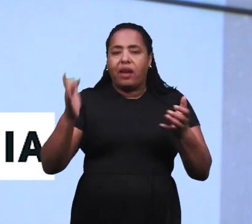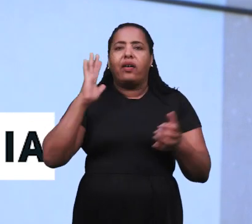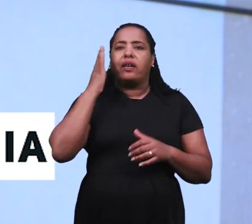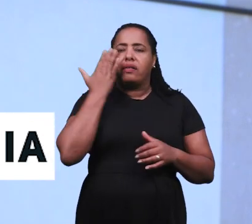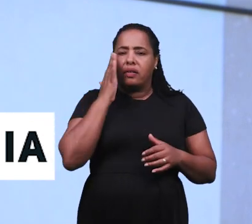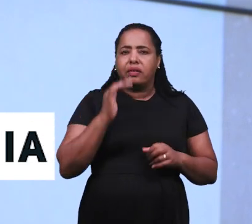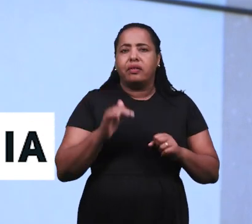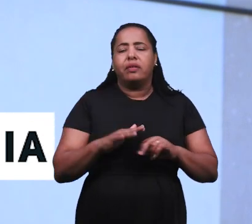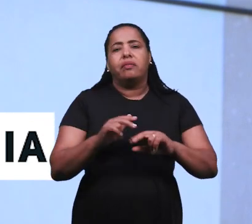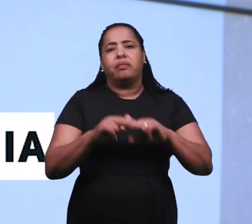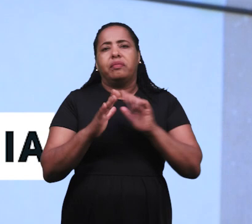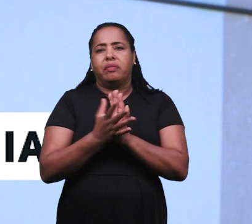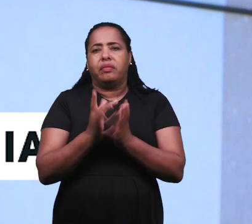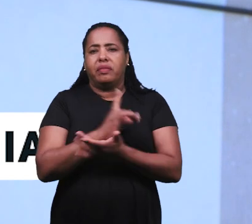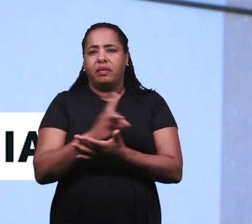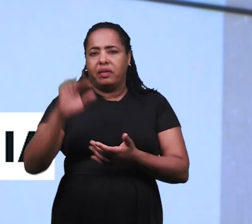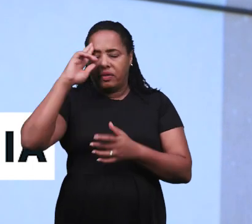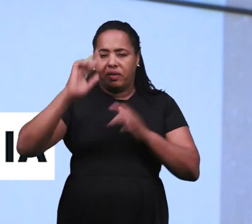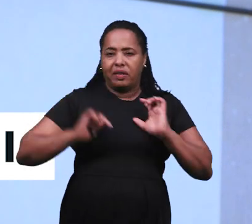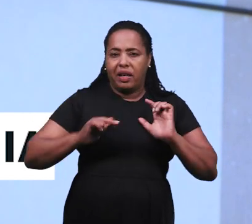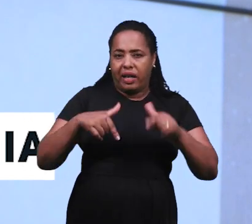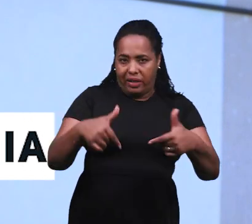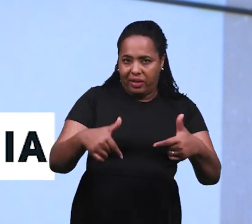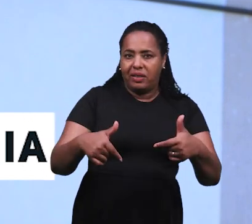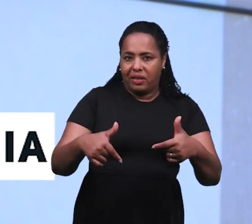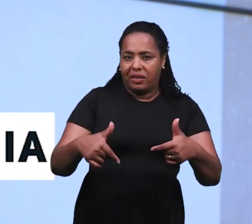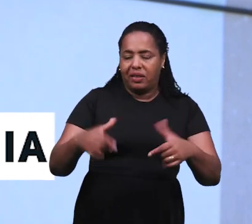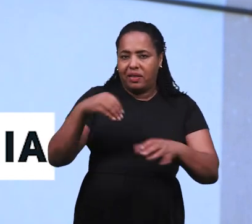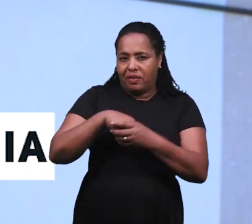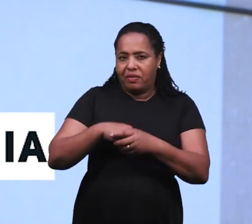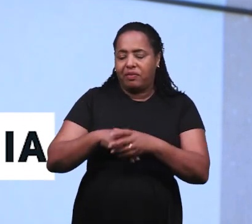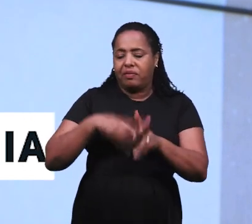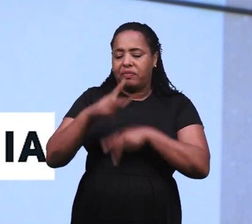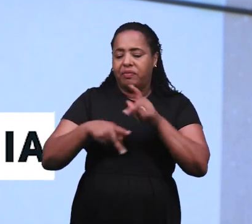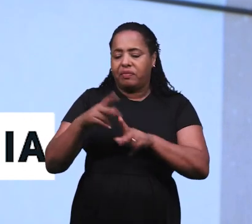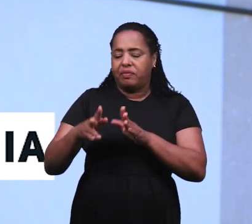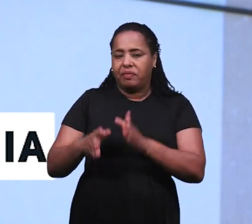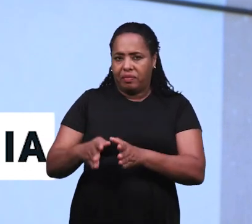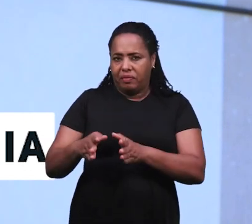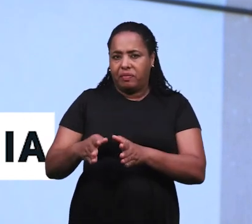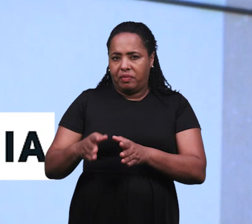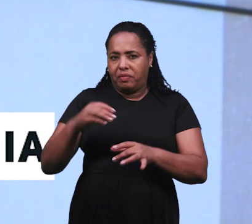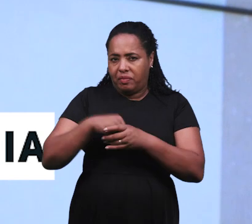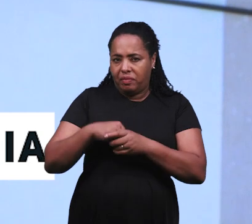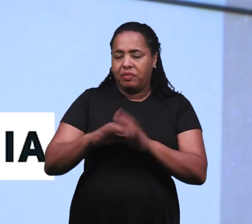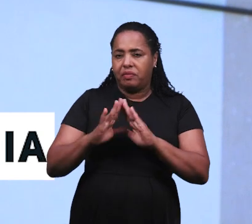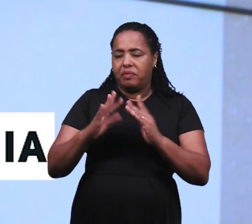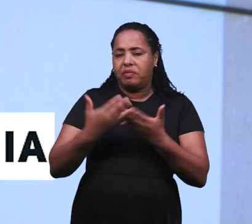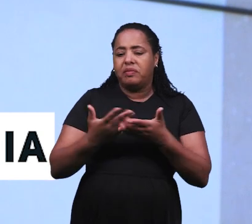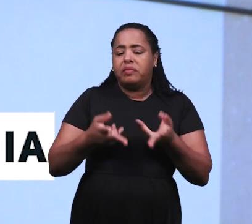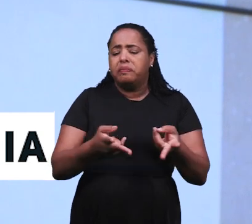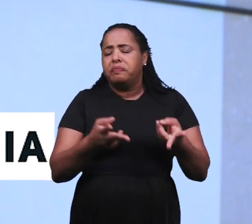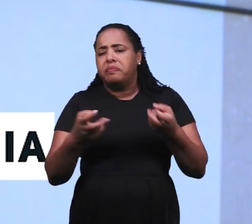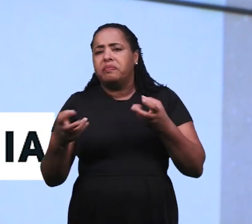pela palavra, o Senhor opera no meio da igreja, né? No meio da escola. Então, nós temos